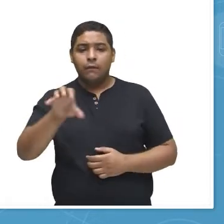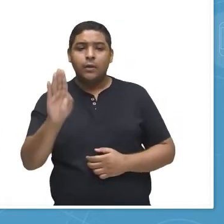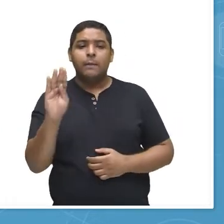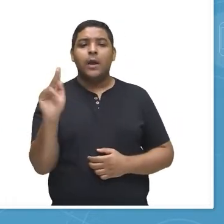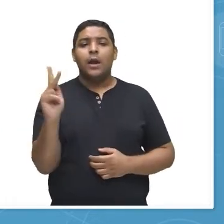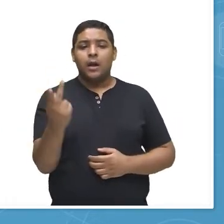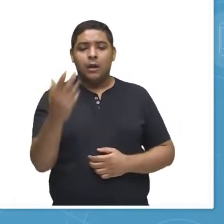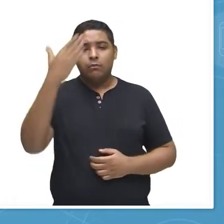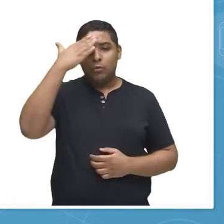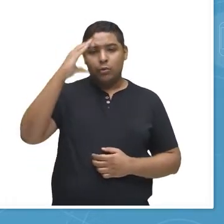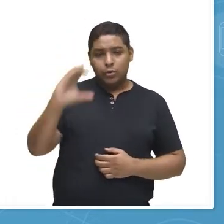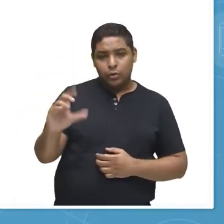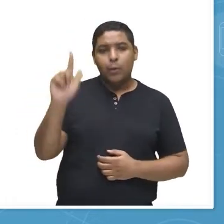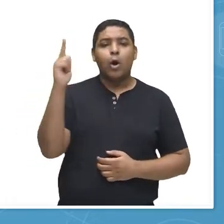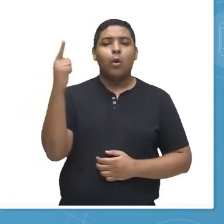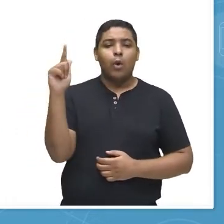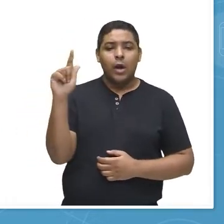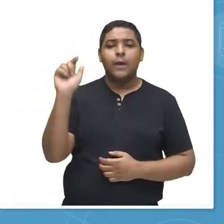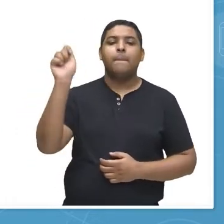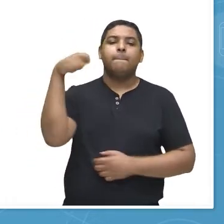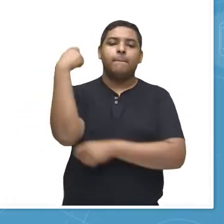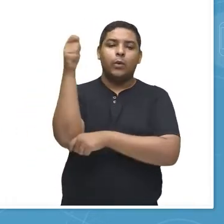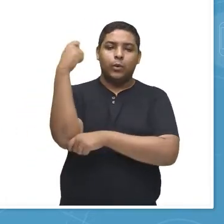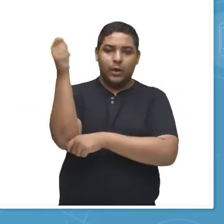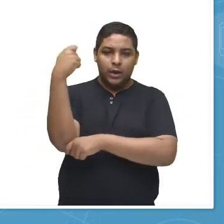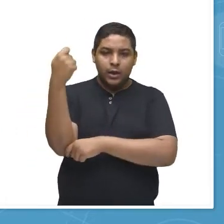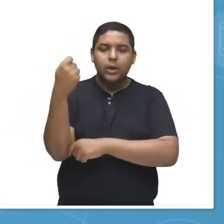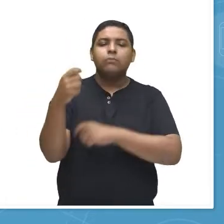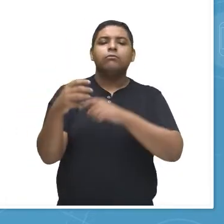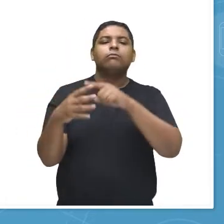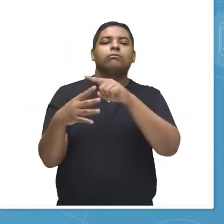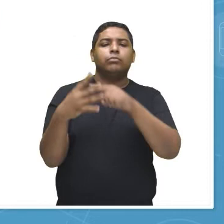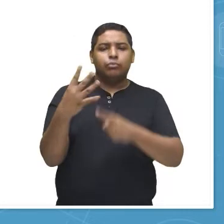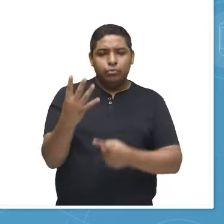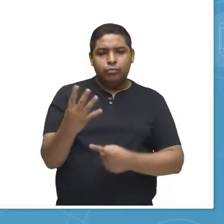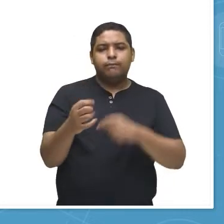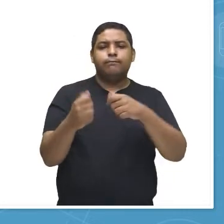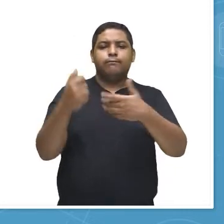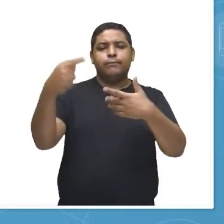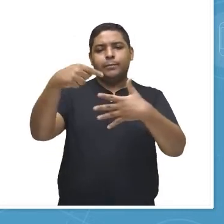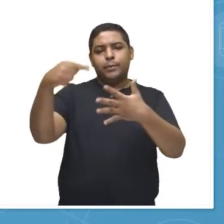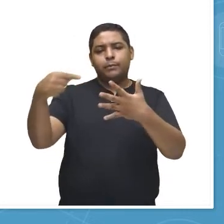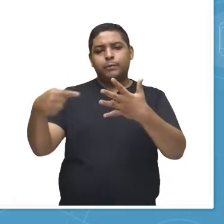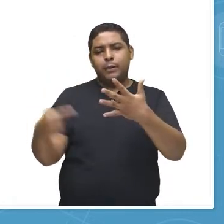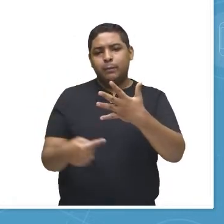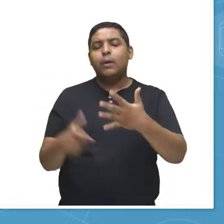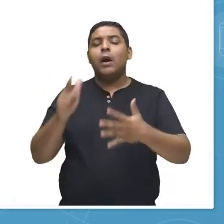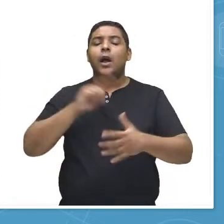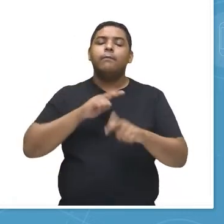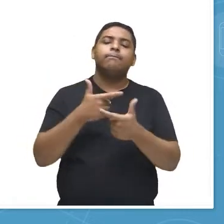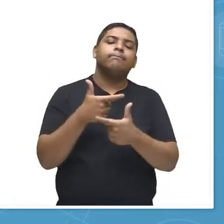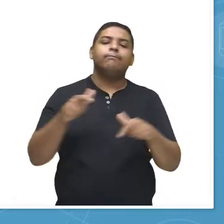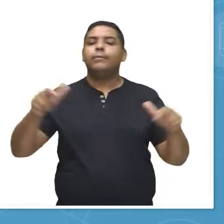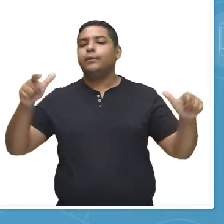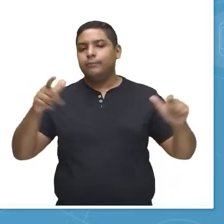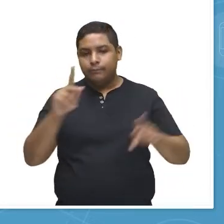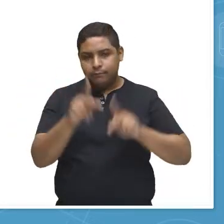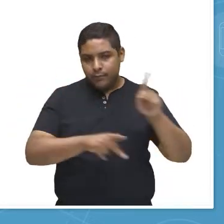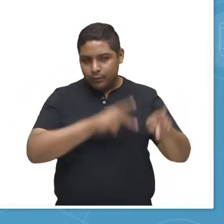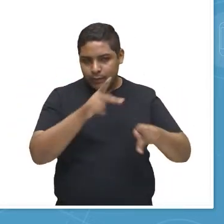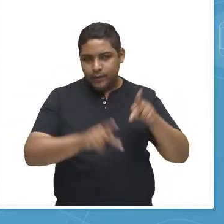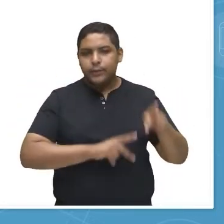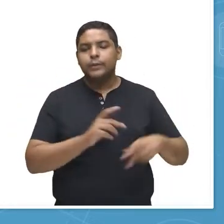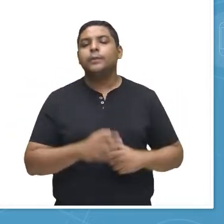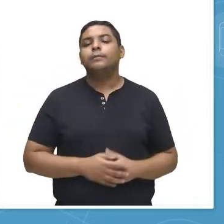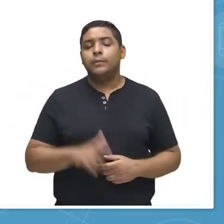Porto Alegre. São todos esses grandes centros urbanos, com população que passa de 1,5 milhão de habitantes. Então,